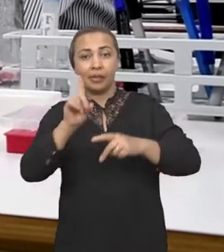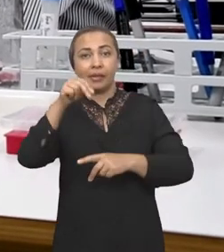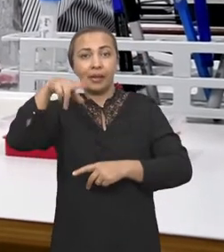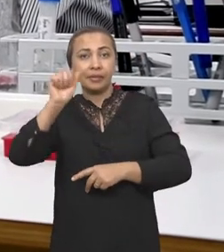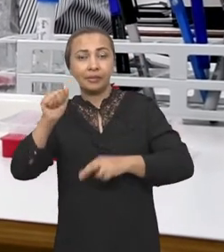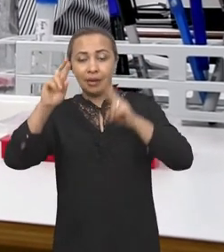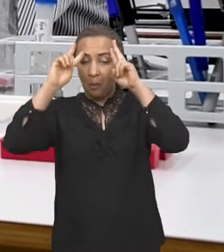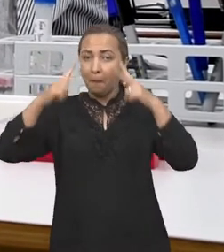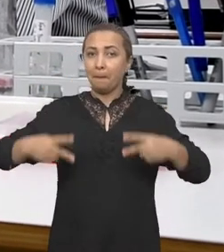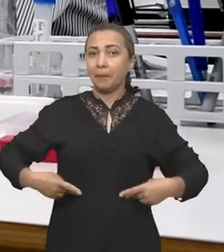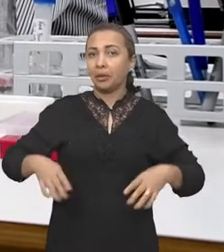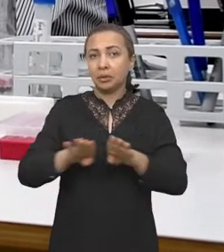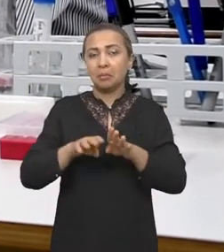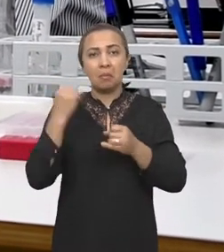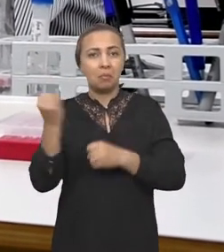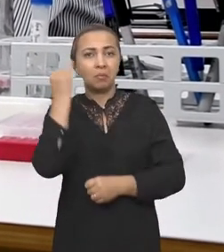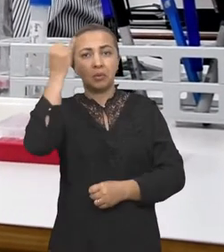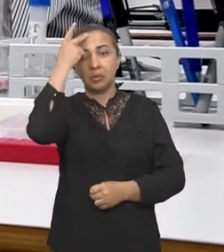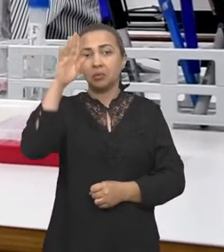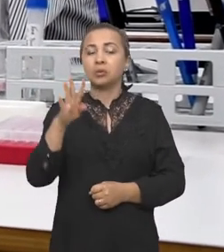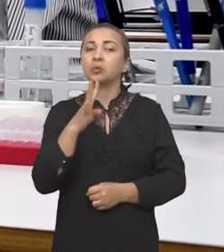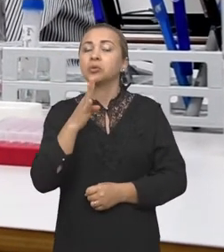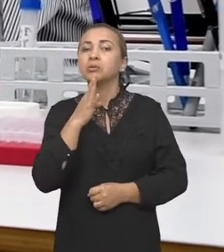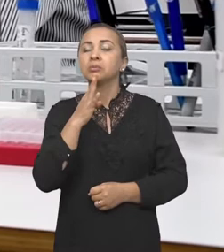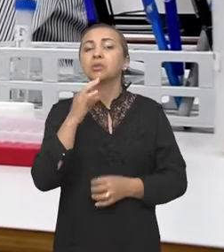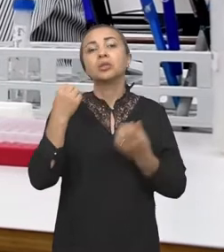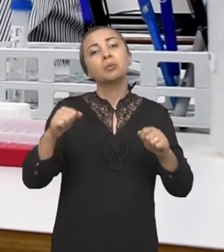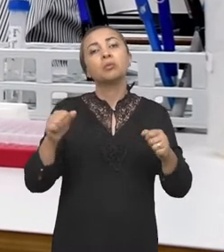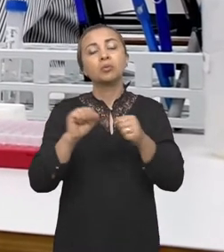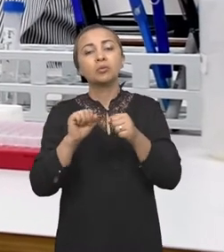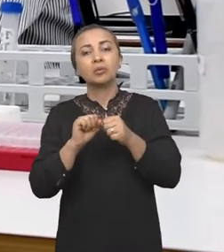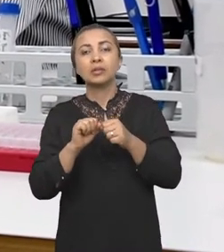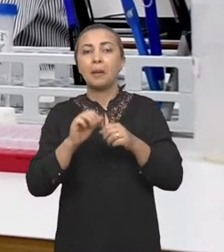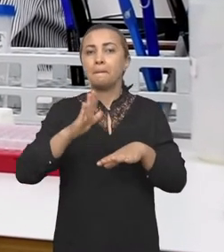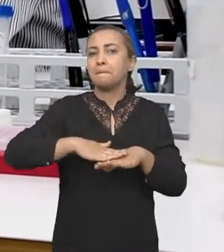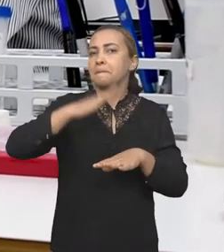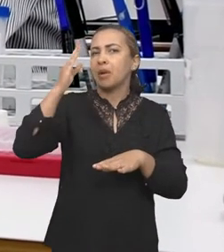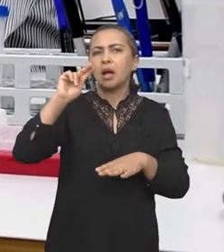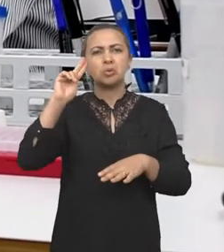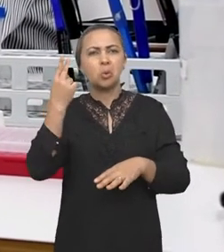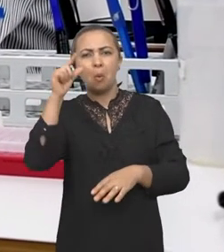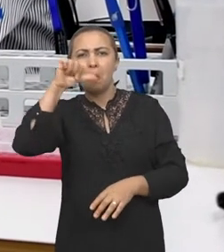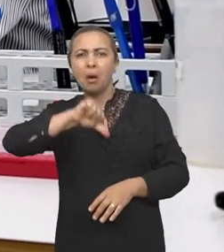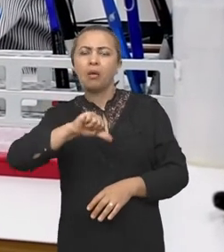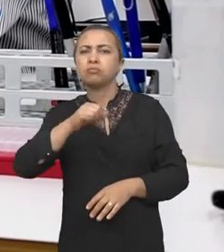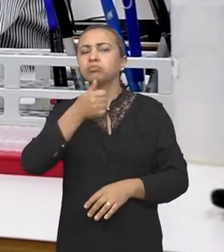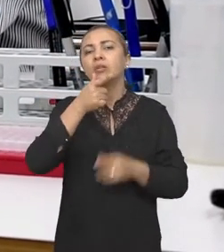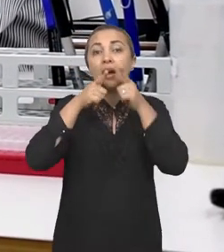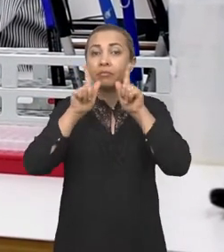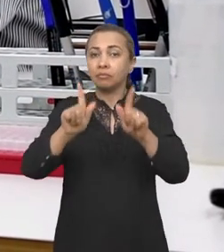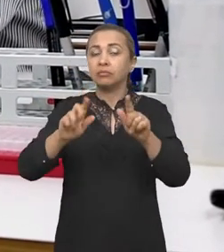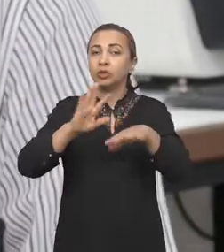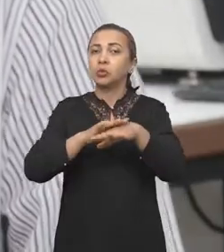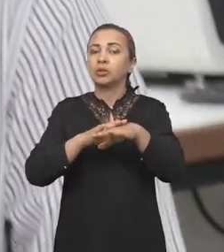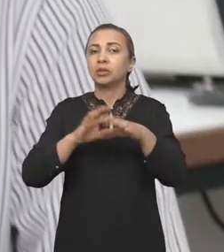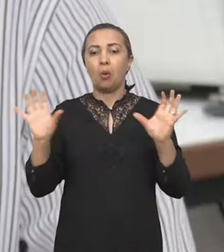humanos, como um elemento importante também no reconhecimento dos fatores que podem causar maior ou menor gravidade da